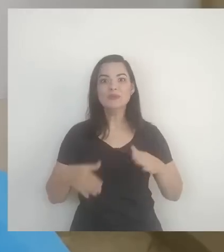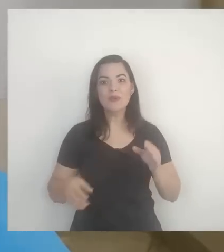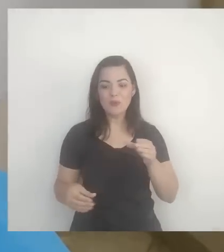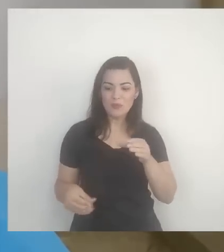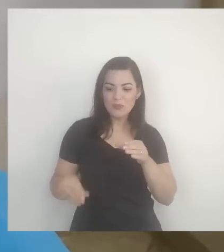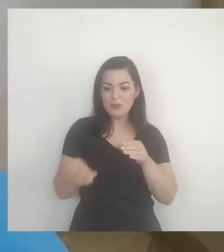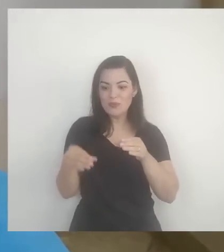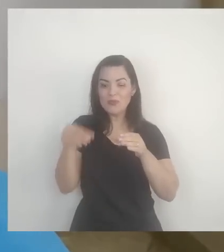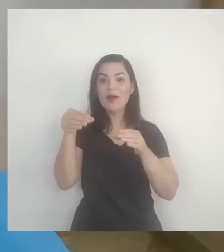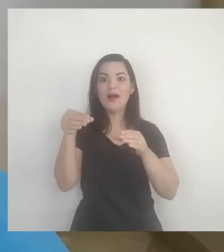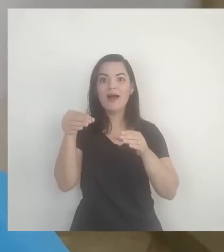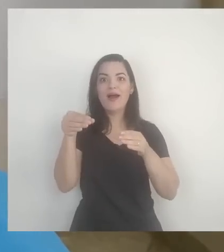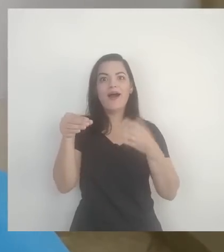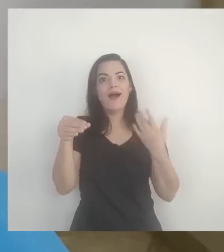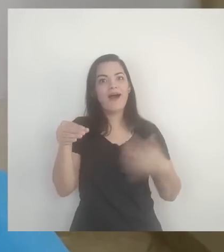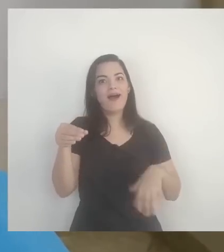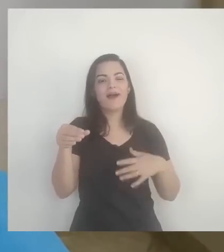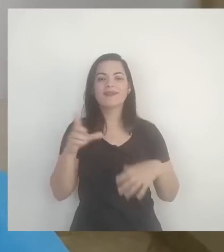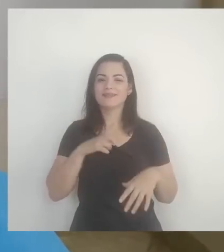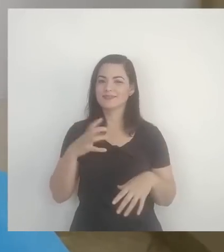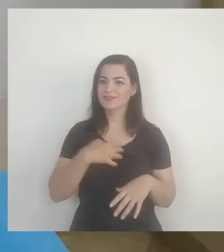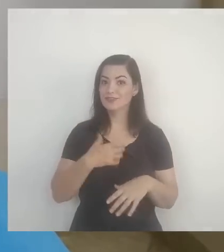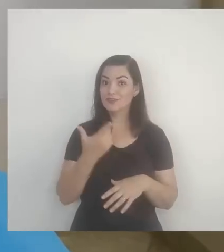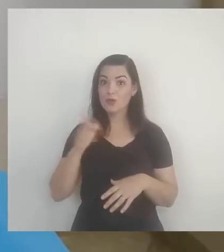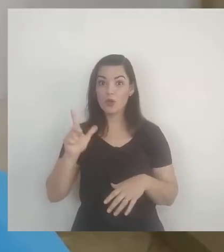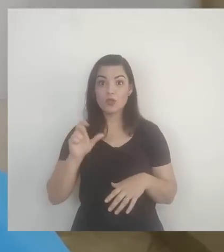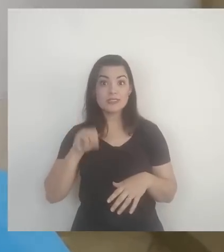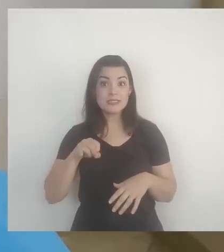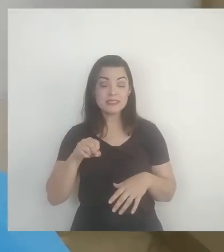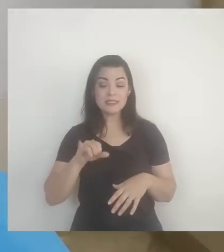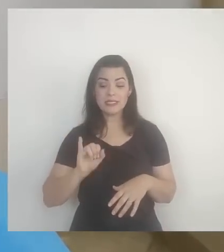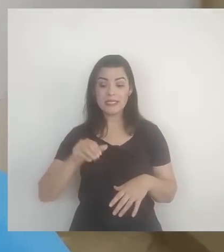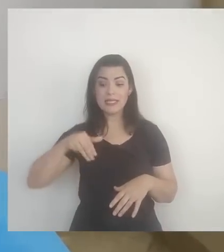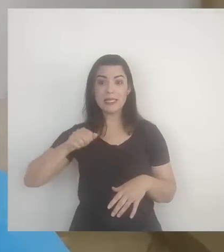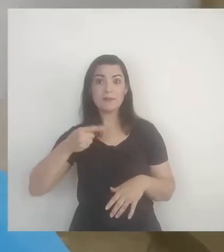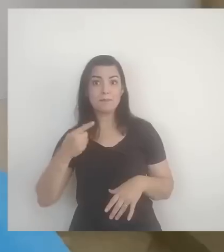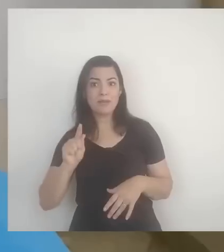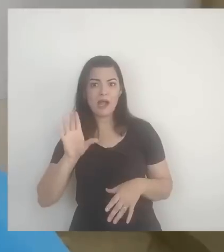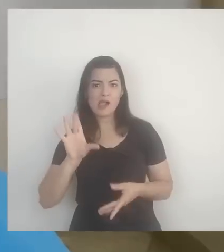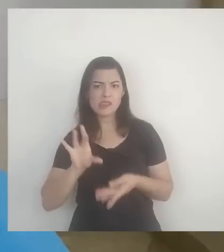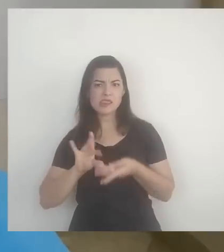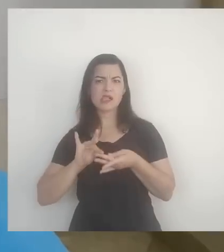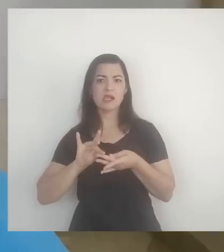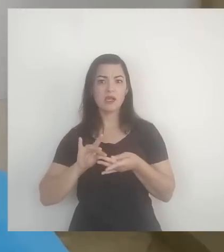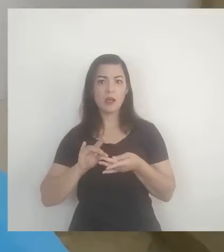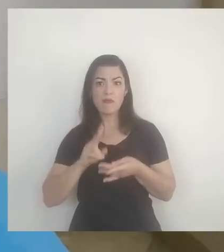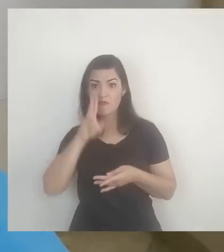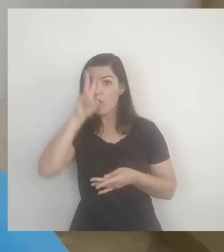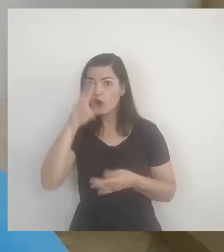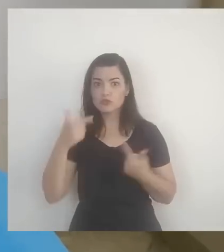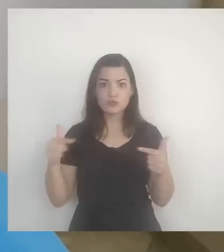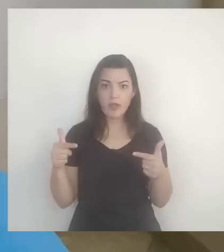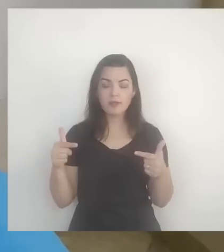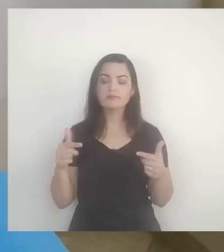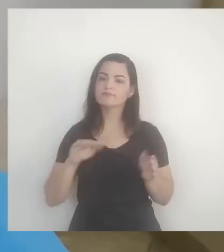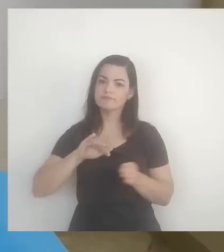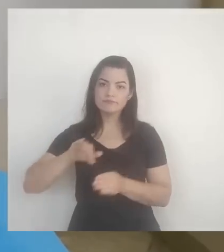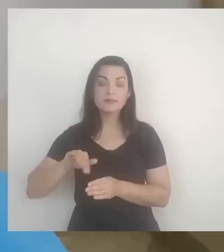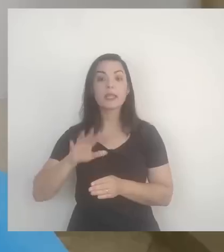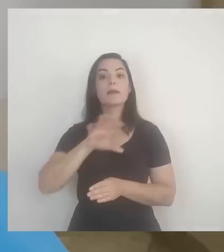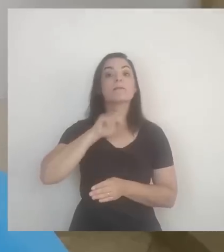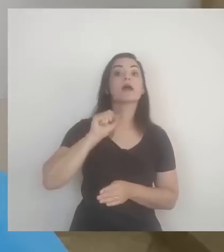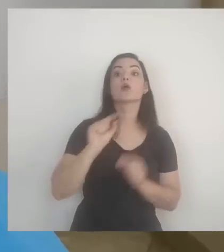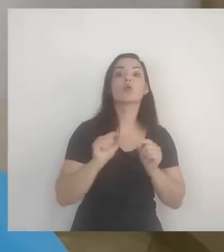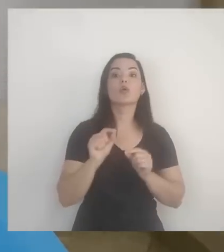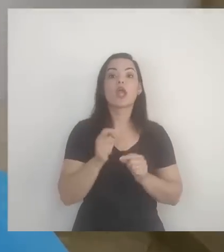O submarino subiu! Tem um outro jeito. Se você não tiver esse imã poderoso que eu tô te mostrando, você